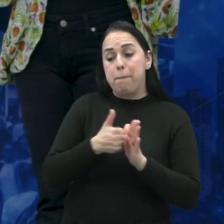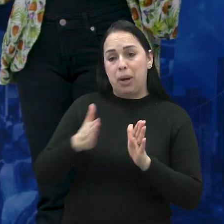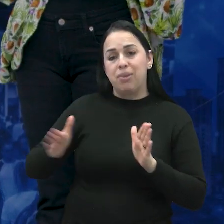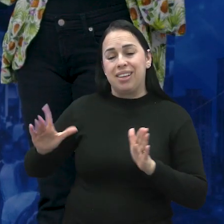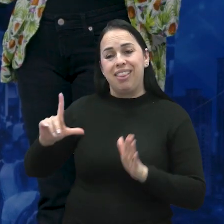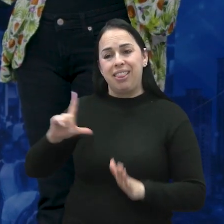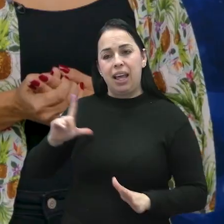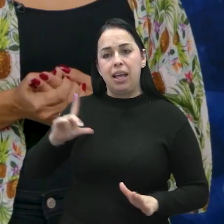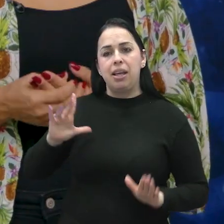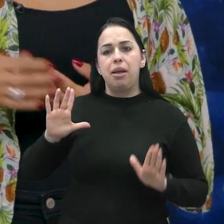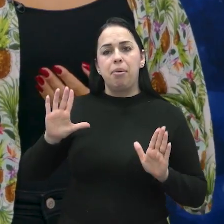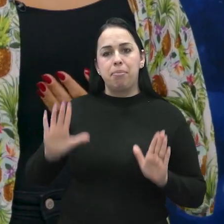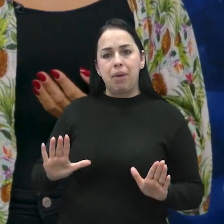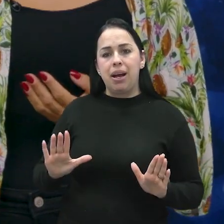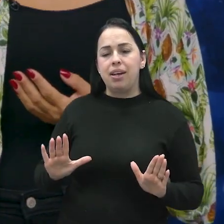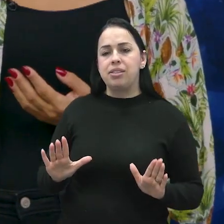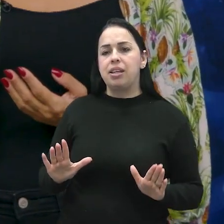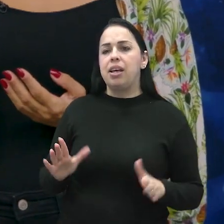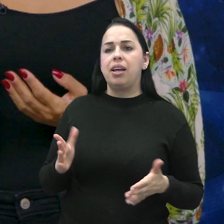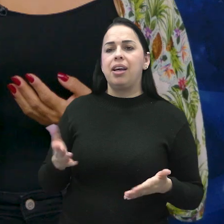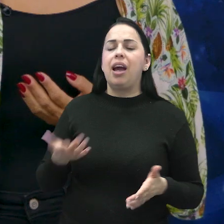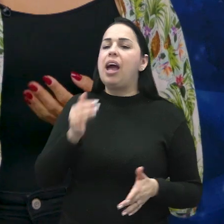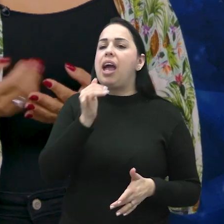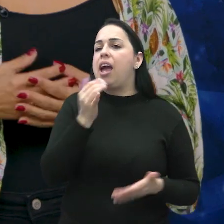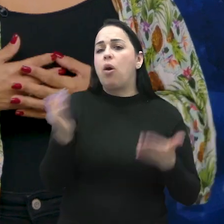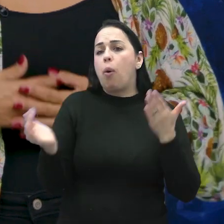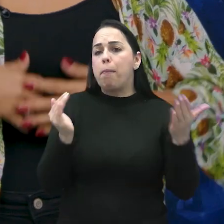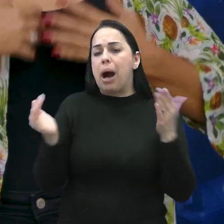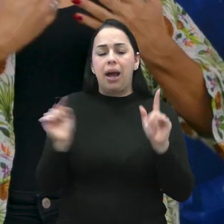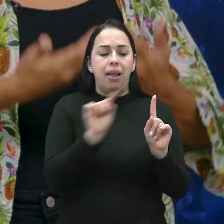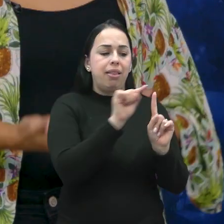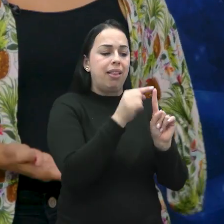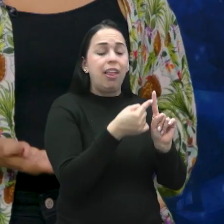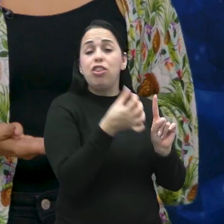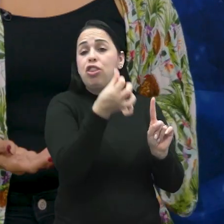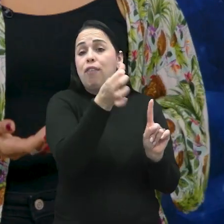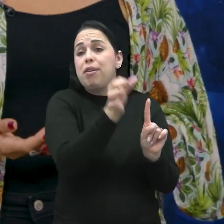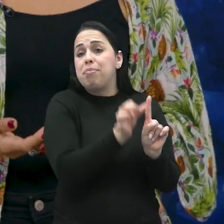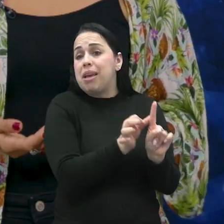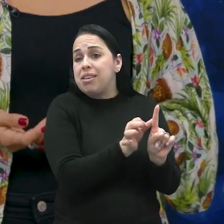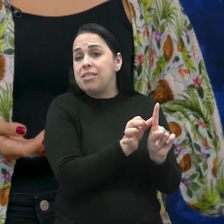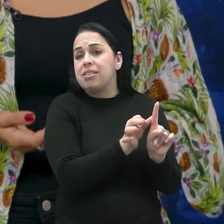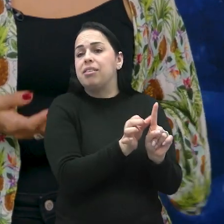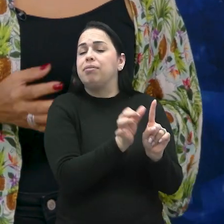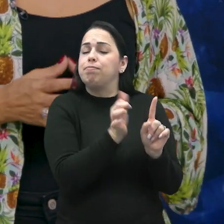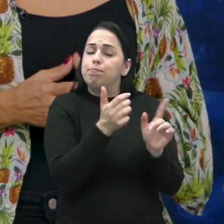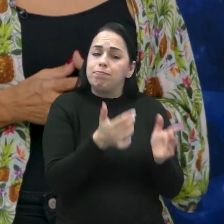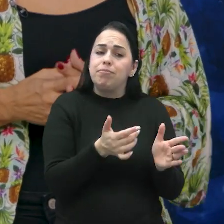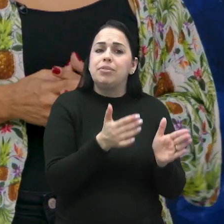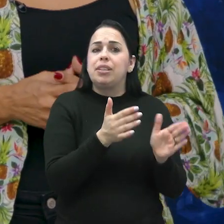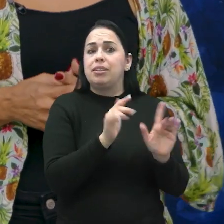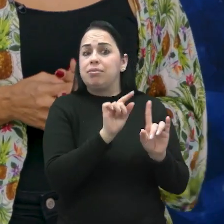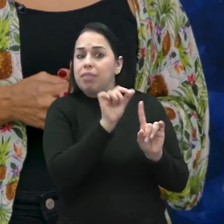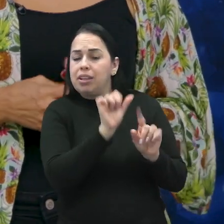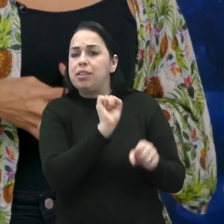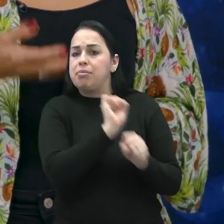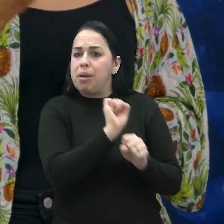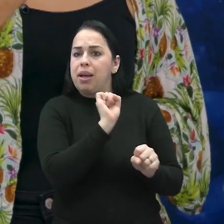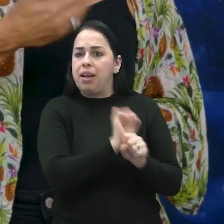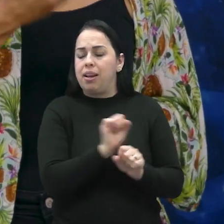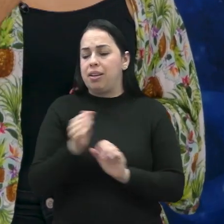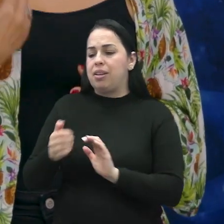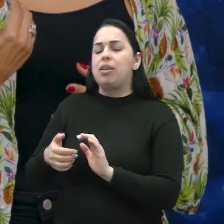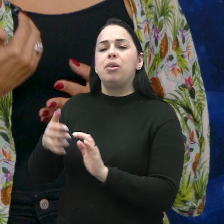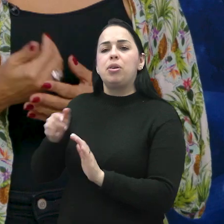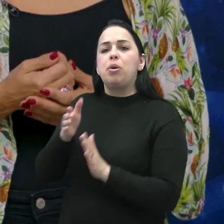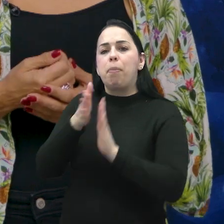processo, mas é como gestar uma criança, quando você também tem os 9 meses que você acompanha. Então, esse processo